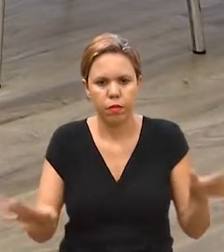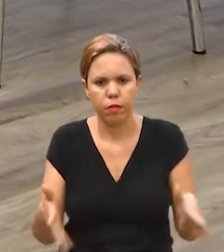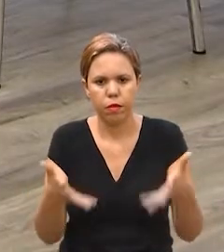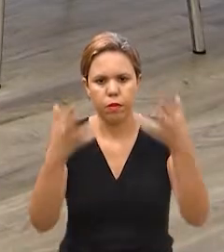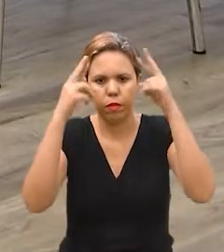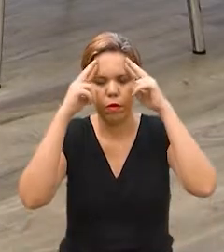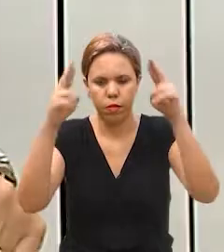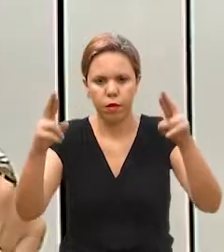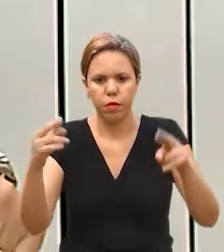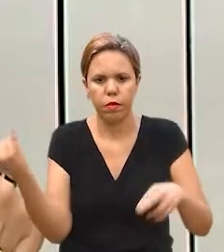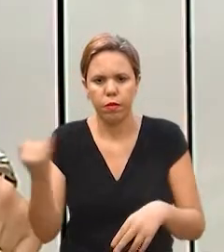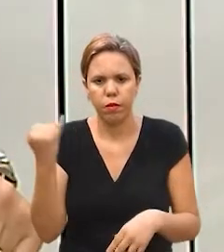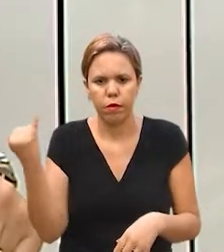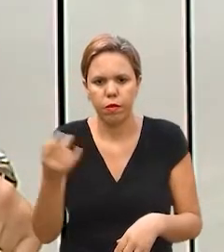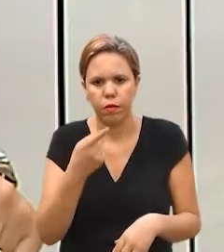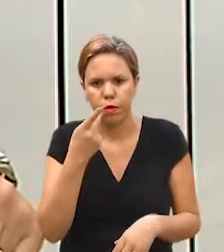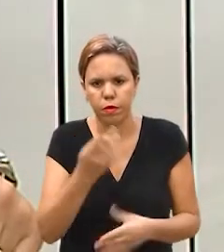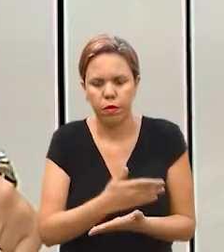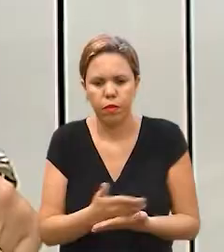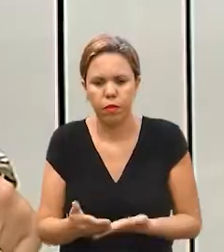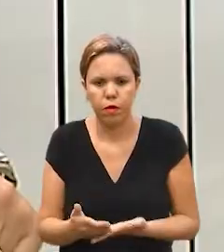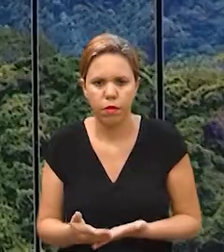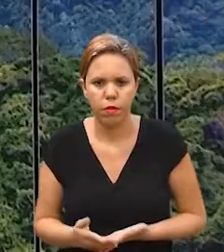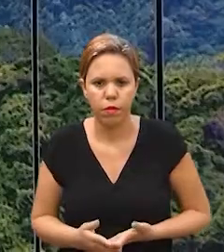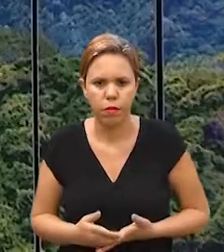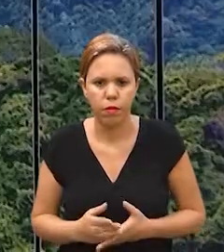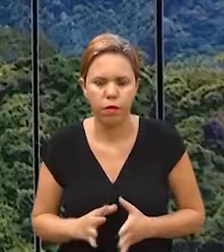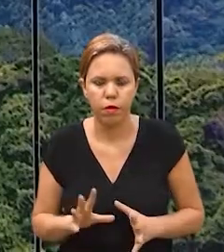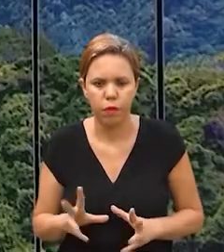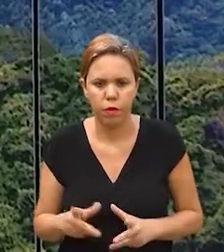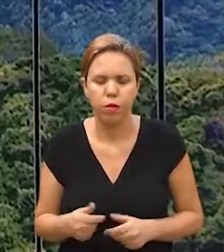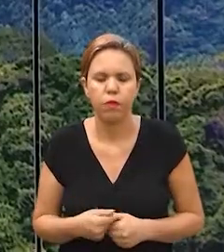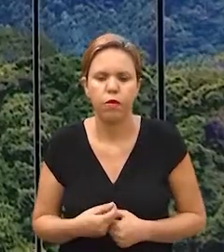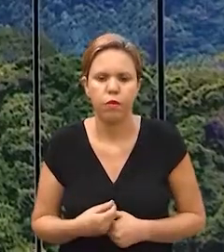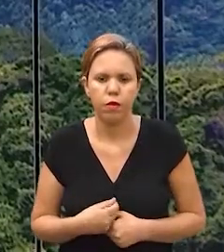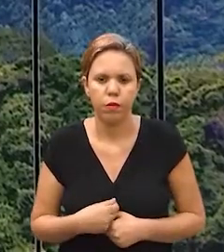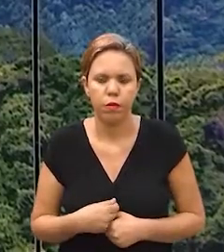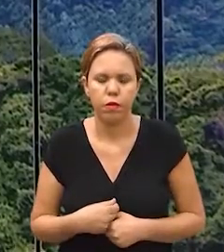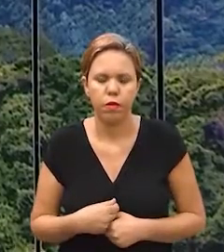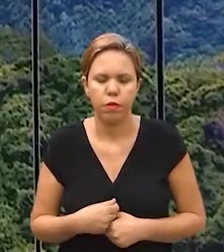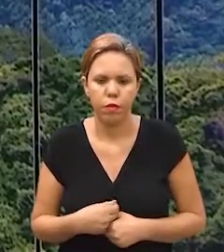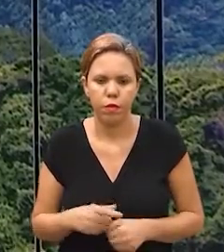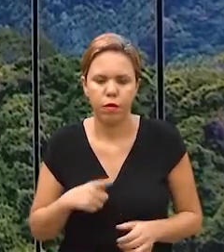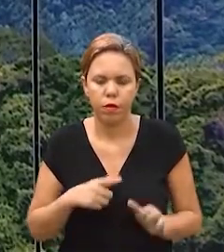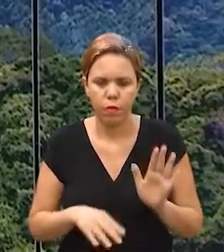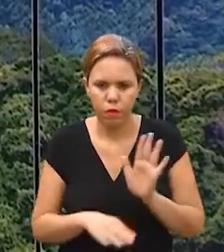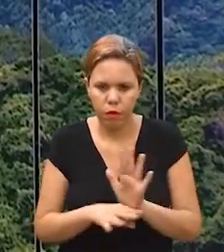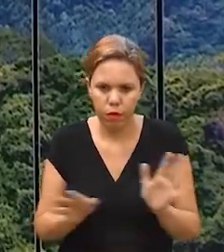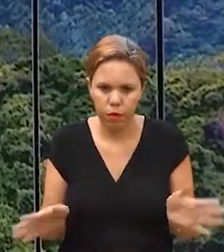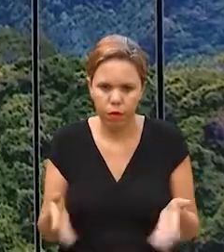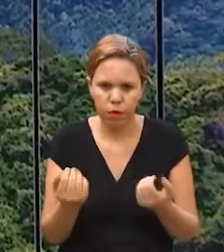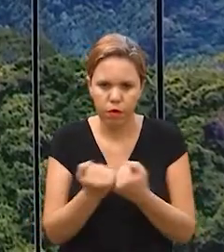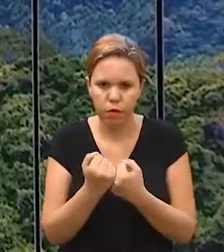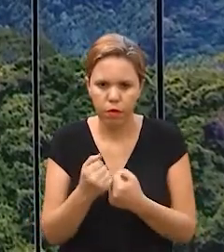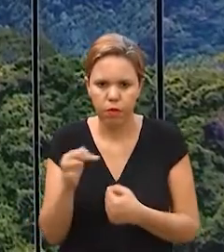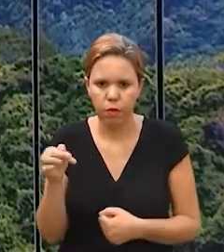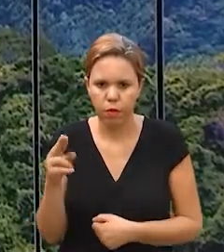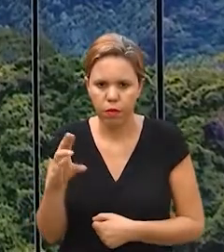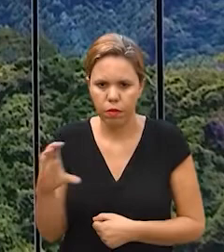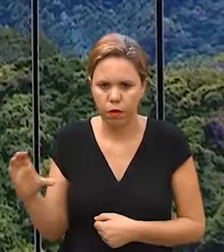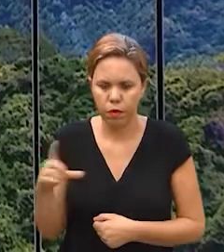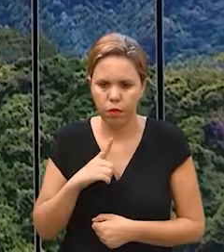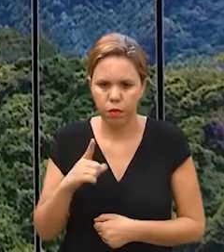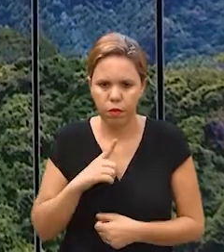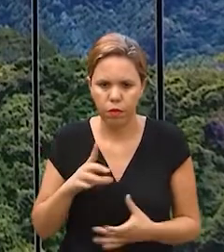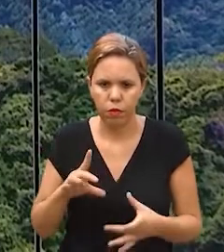e respeito. Um ponto muito importante que eu não falei no início, mas é o caminho, é a diretriz que a FUMEC